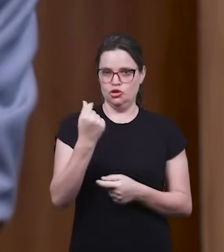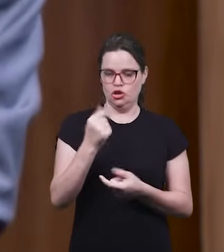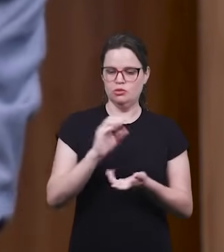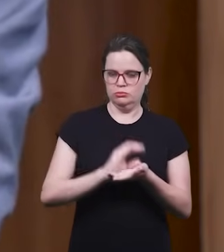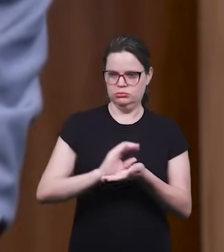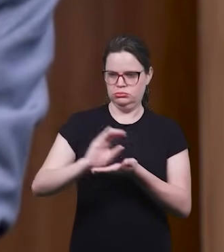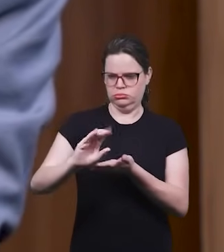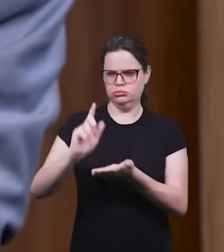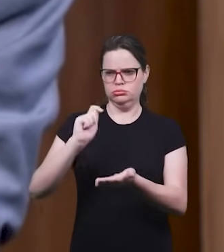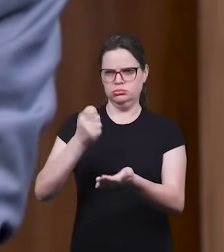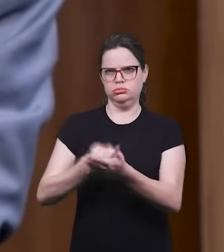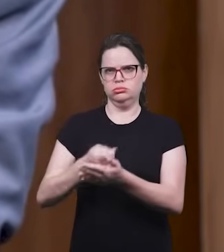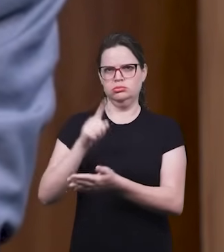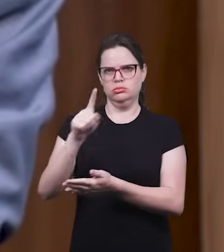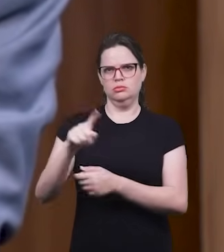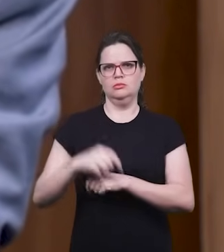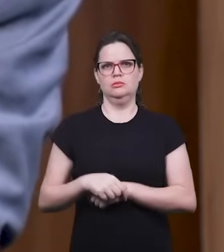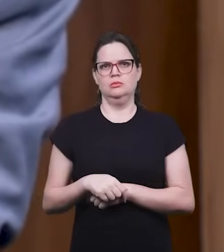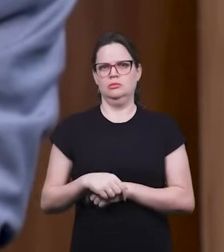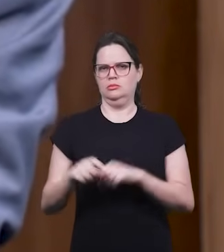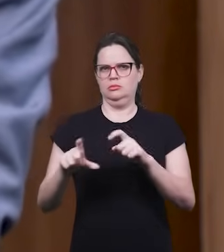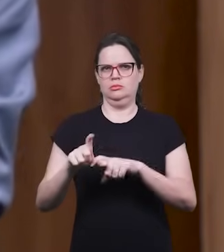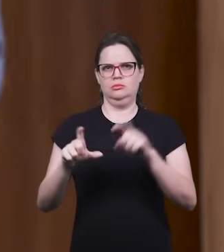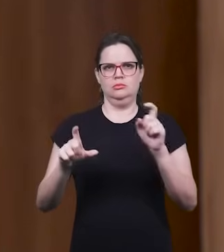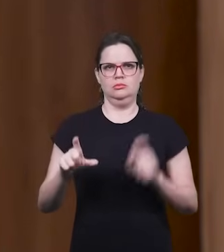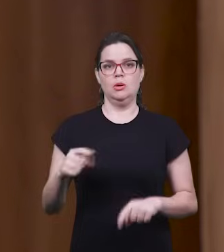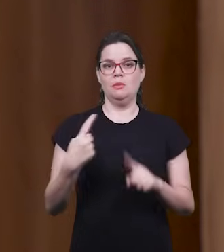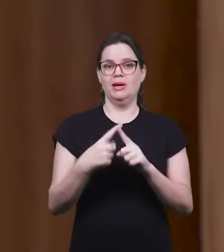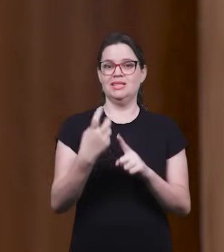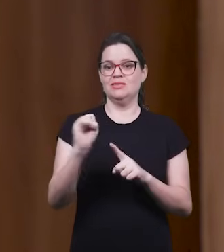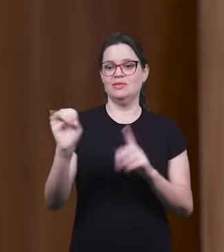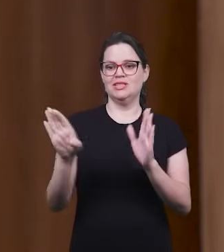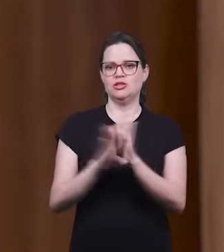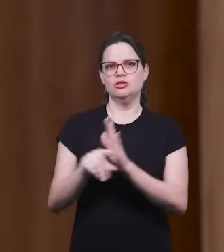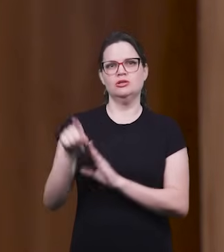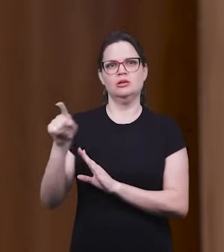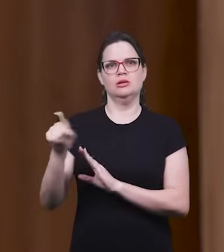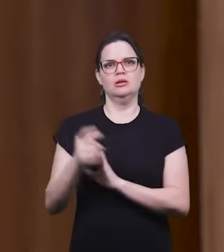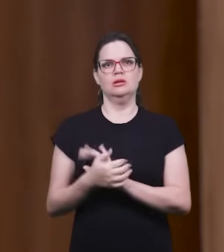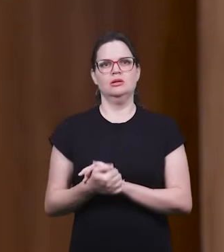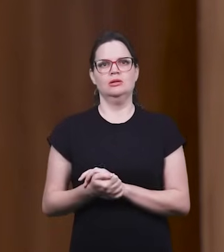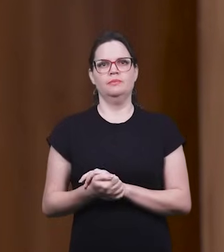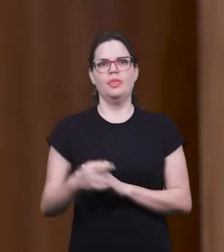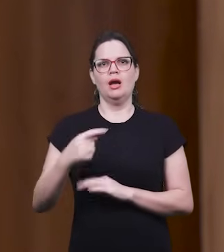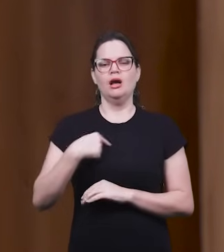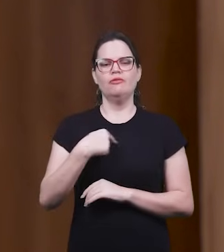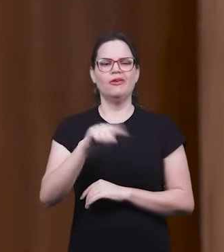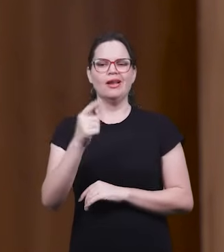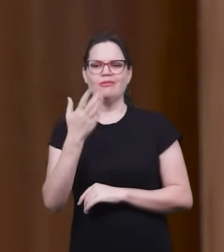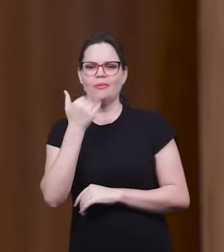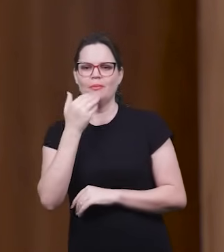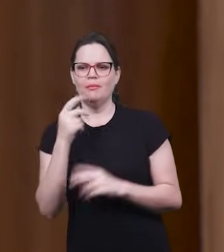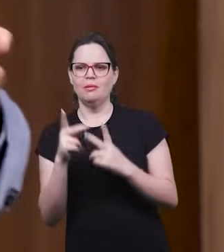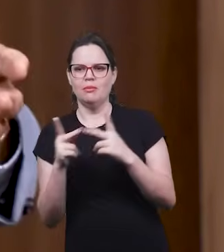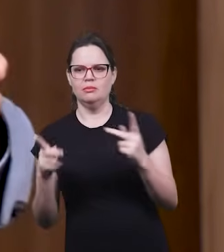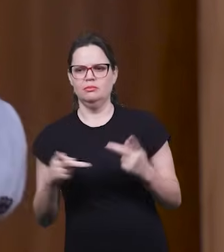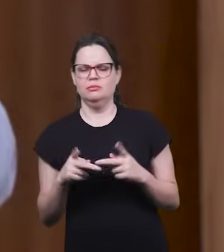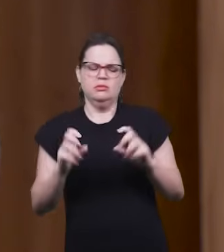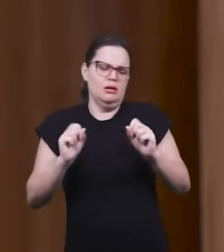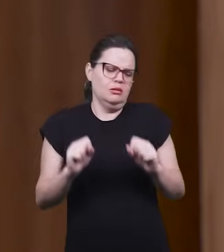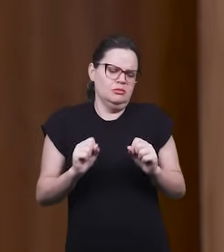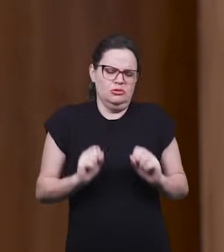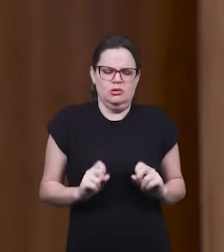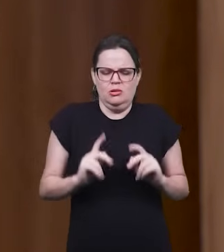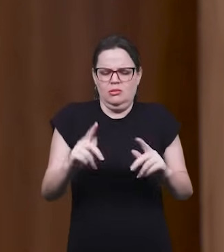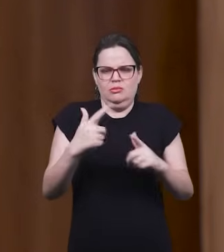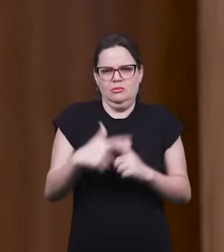aqui, para não ser dependente. Uhum. Você chega num canto, você começa, eu vou a pizza aqui. Não, ele pode comer a